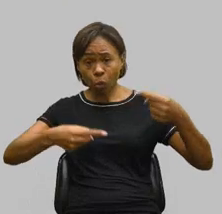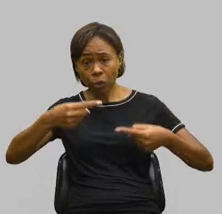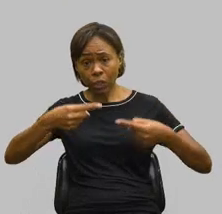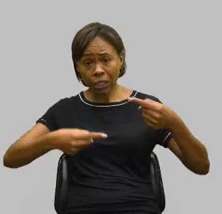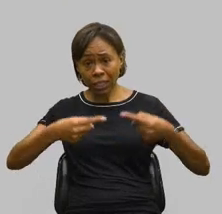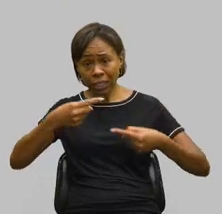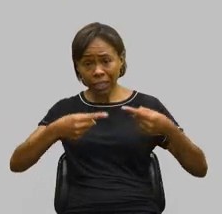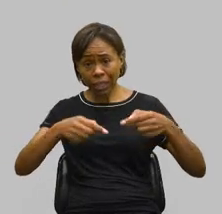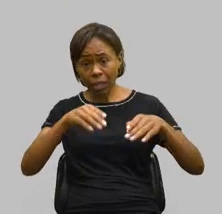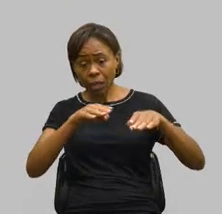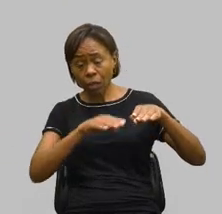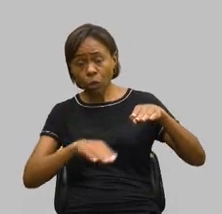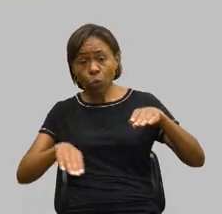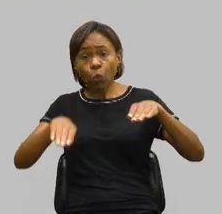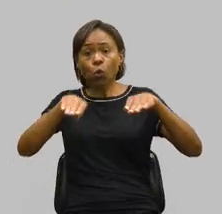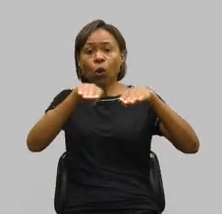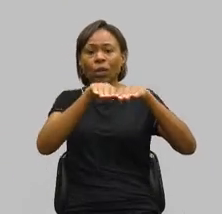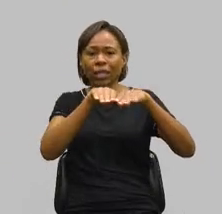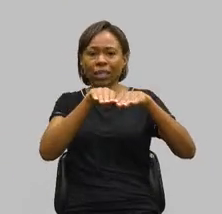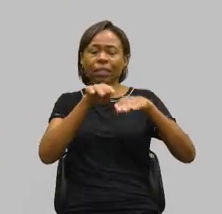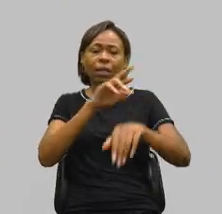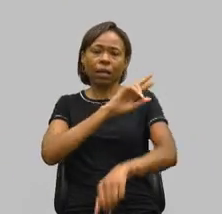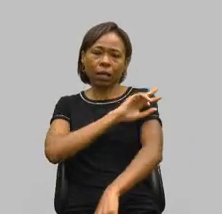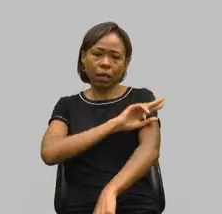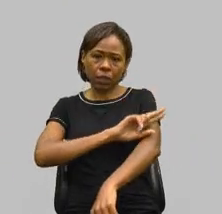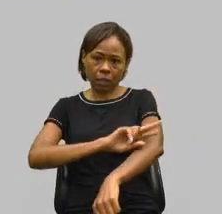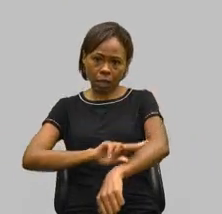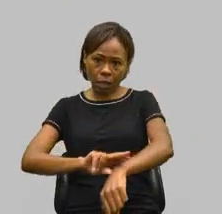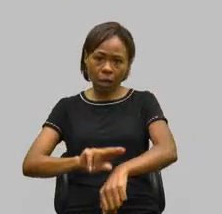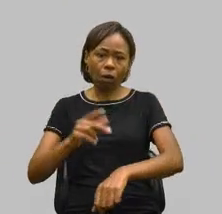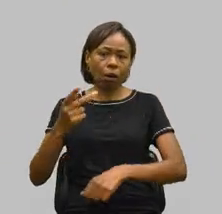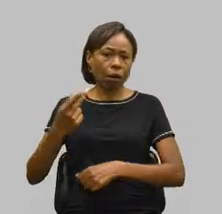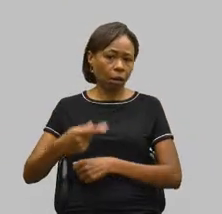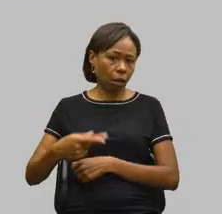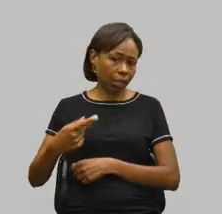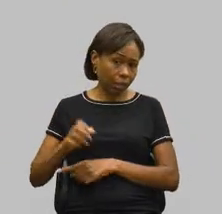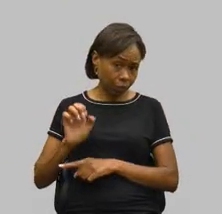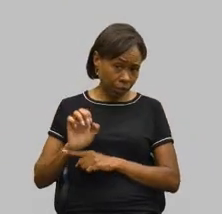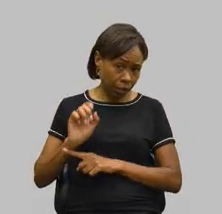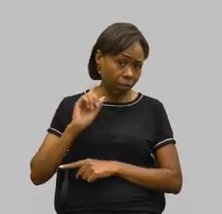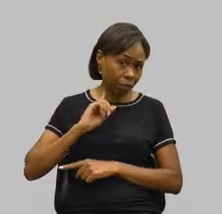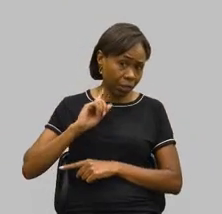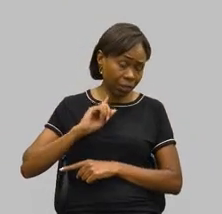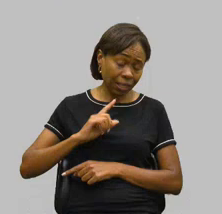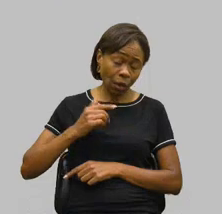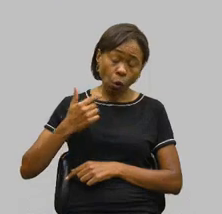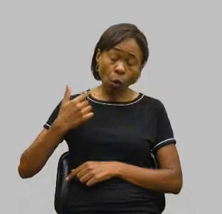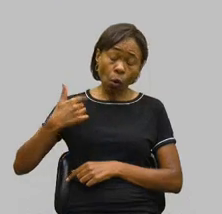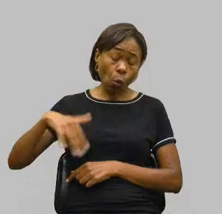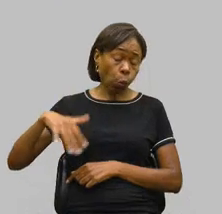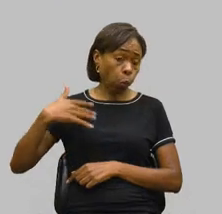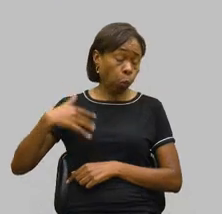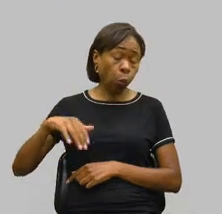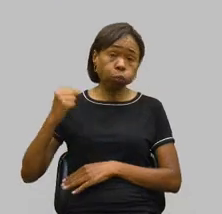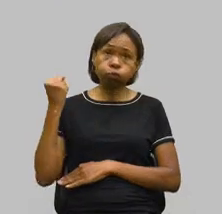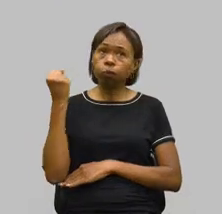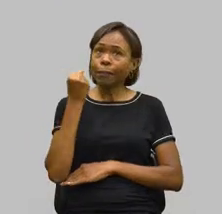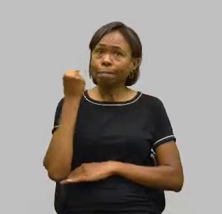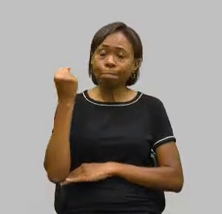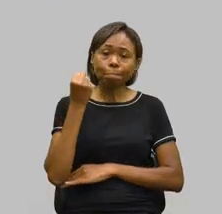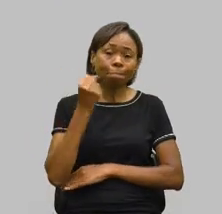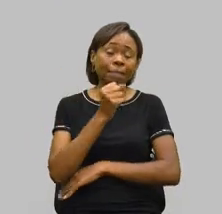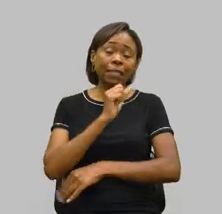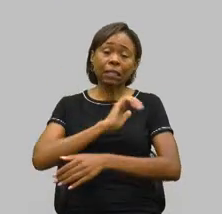Igualdade racial nós estamos num estado ainda extremamente racista um estado que tem uma história